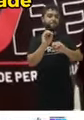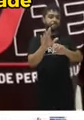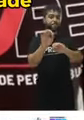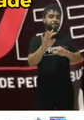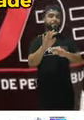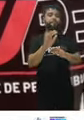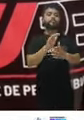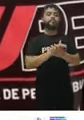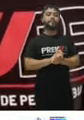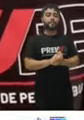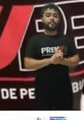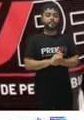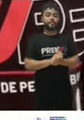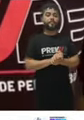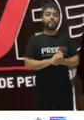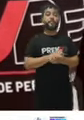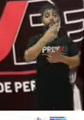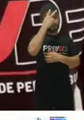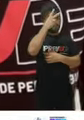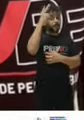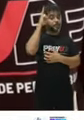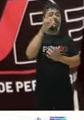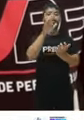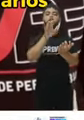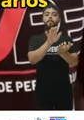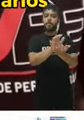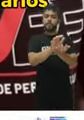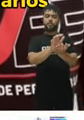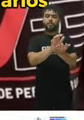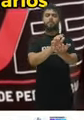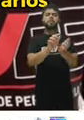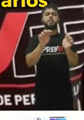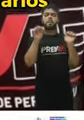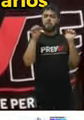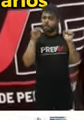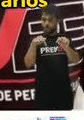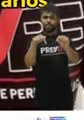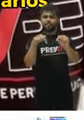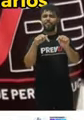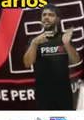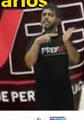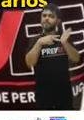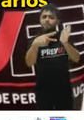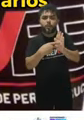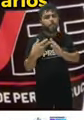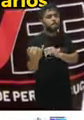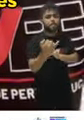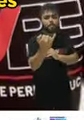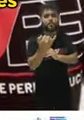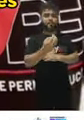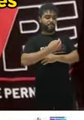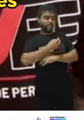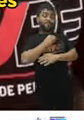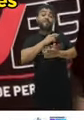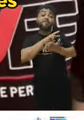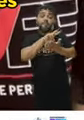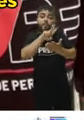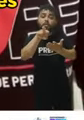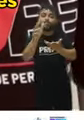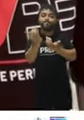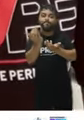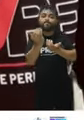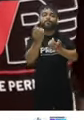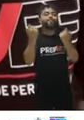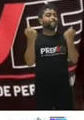universidade. Como projeto, o Prevup ele se torna muito significativo na vida de vários jovens que não têm